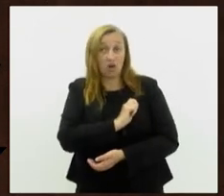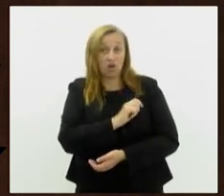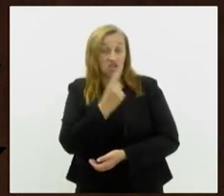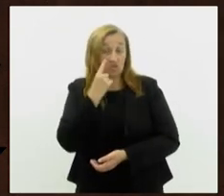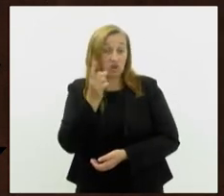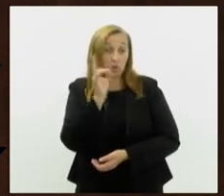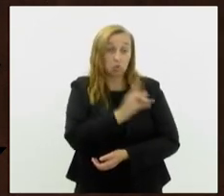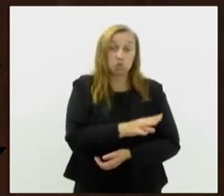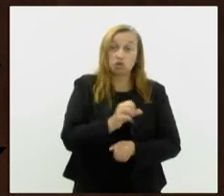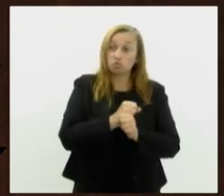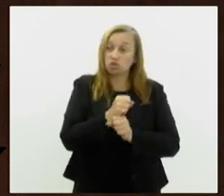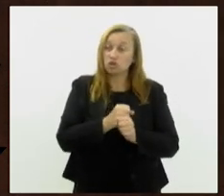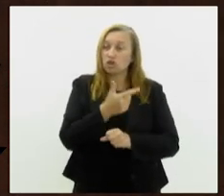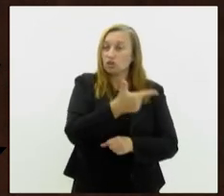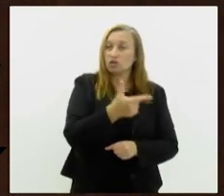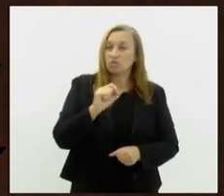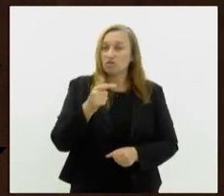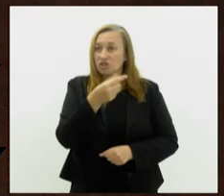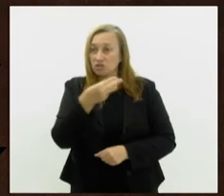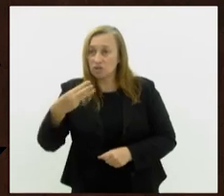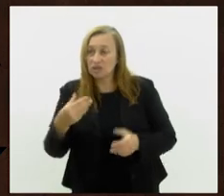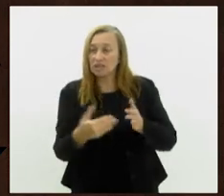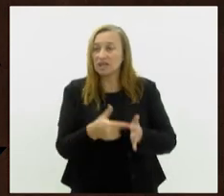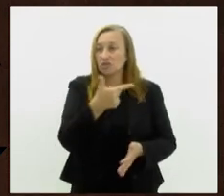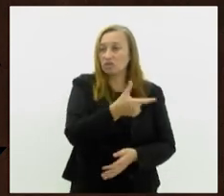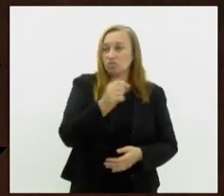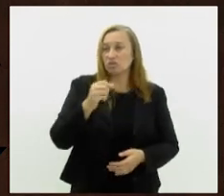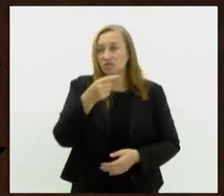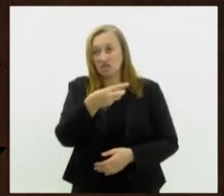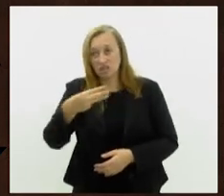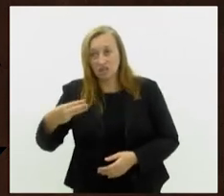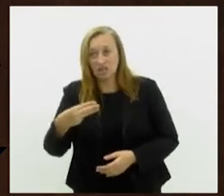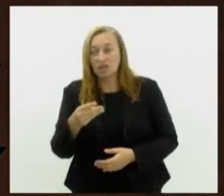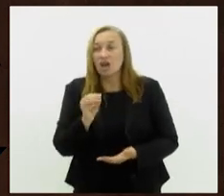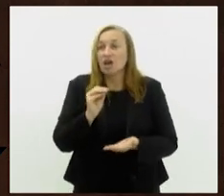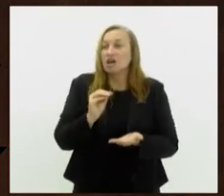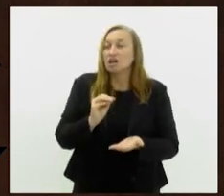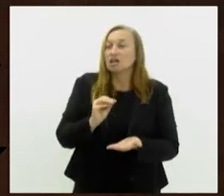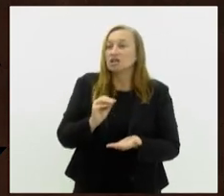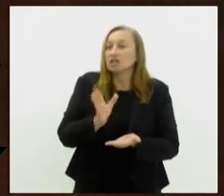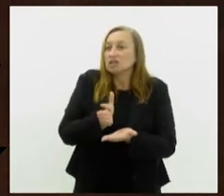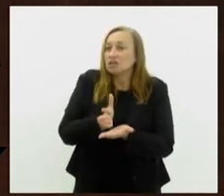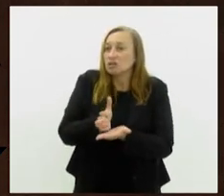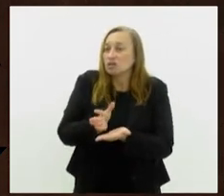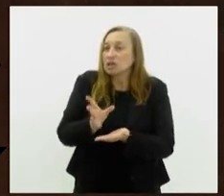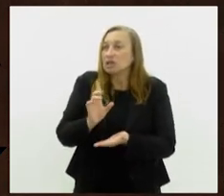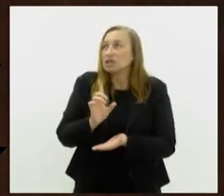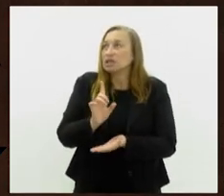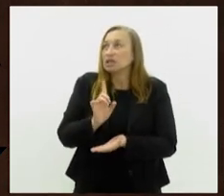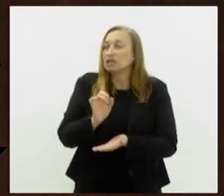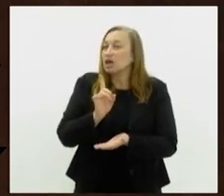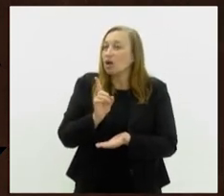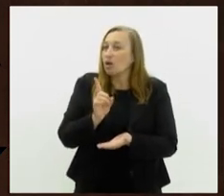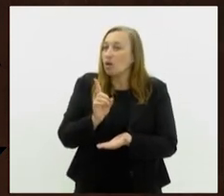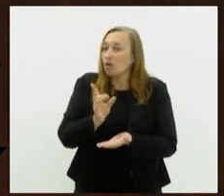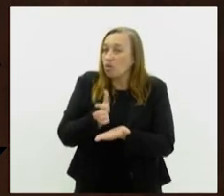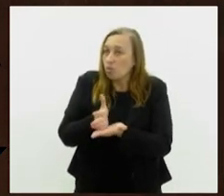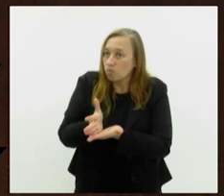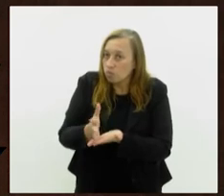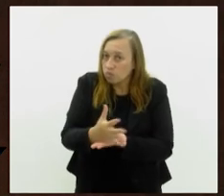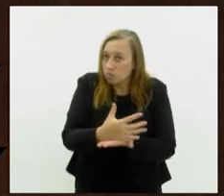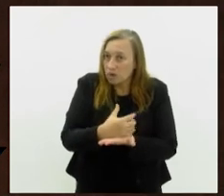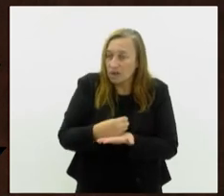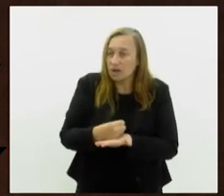de 2022 e 2023, o Estado deixou de arrecadar, portanto, renunciou a essa